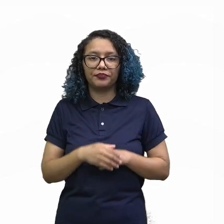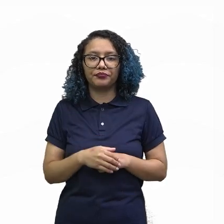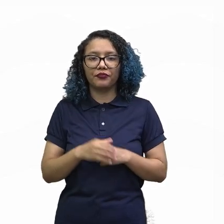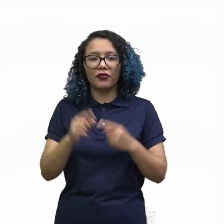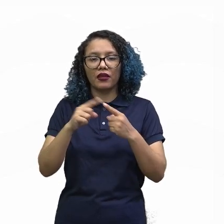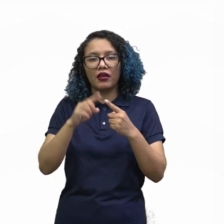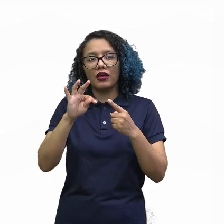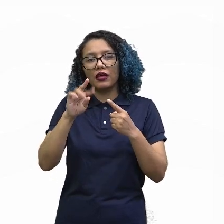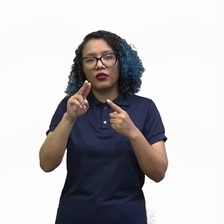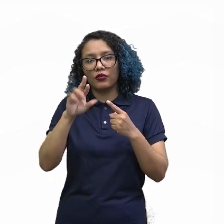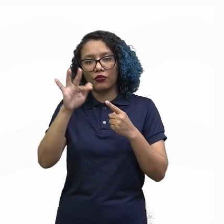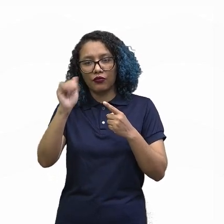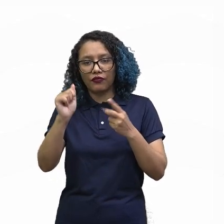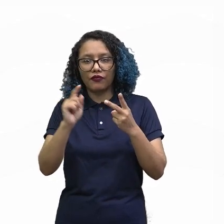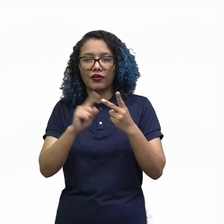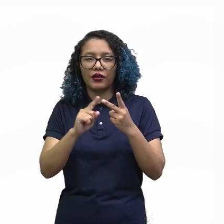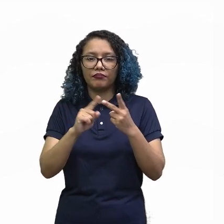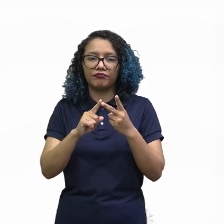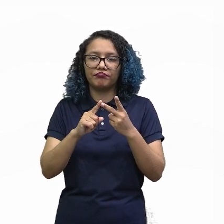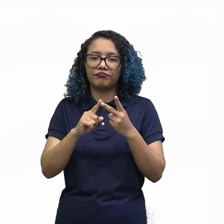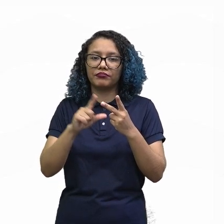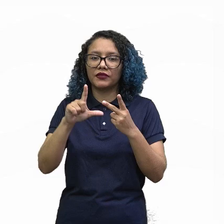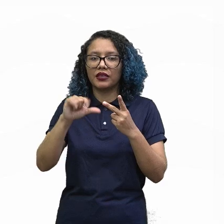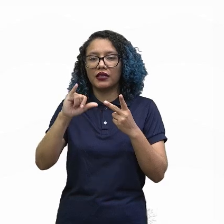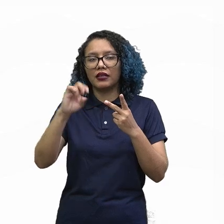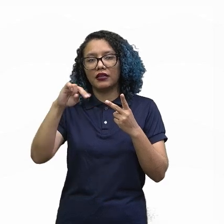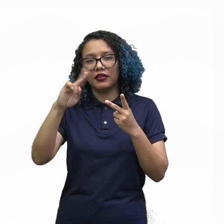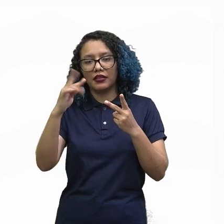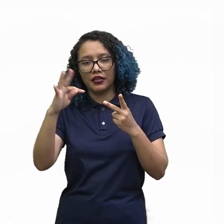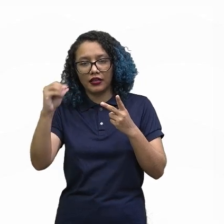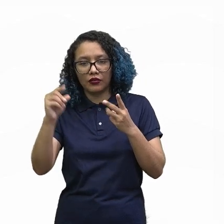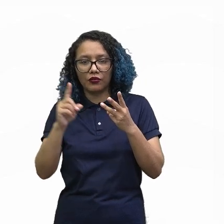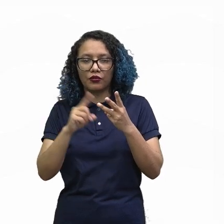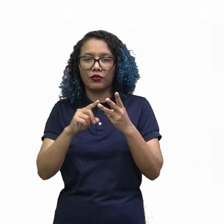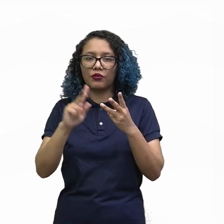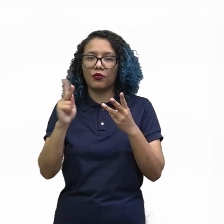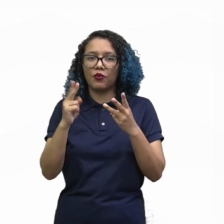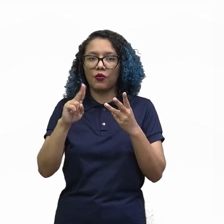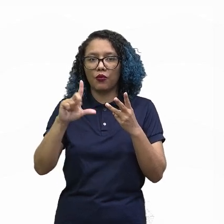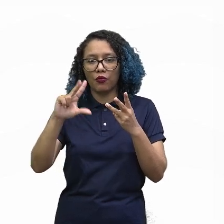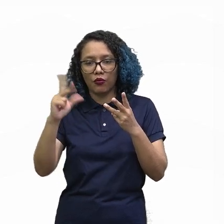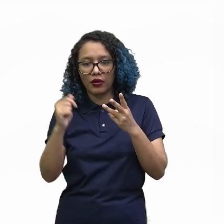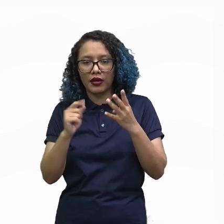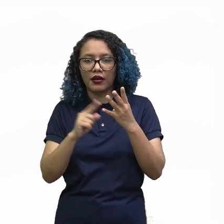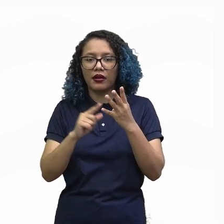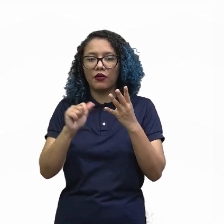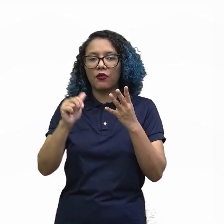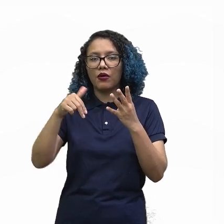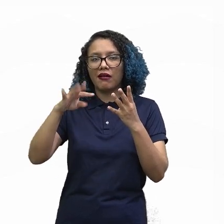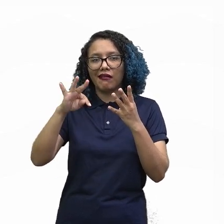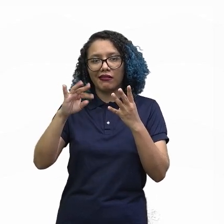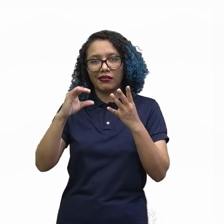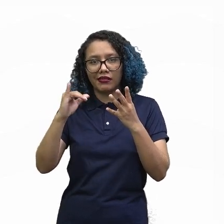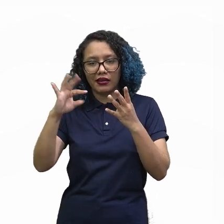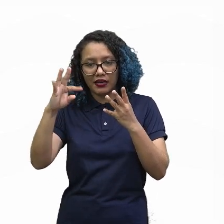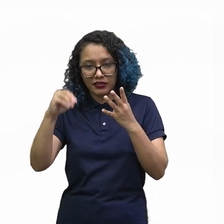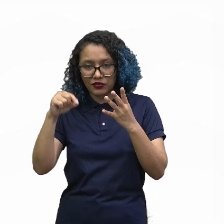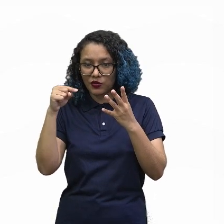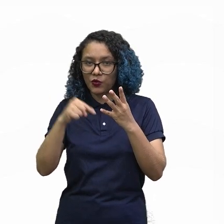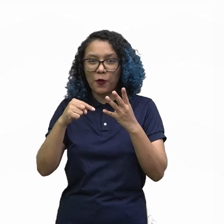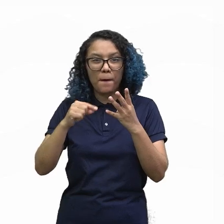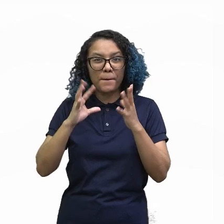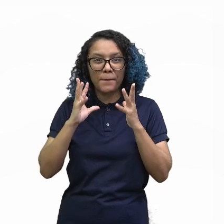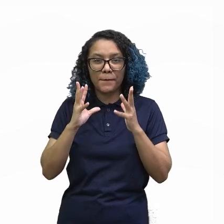lignito, hulha e antrácito, sendo o antrácito o mais puro em termos